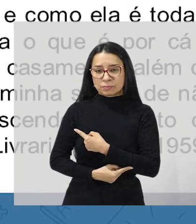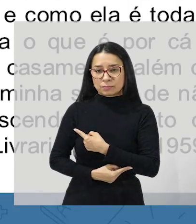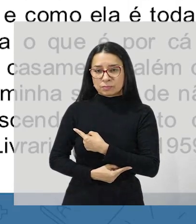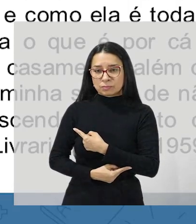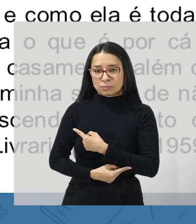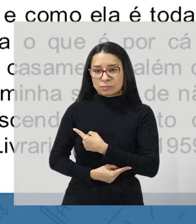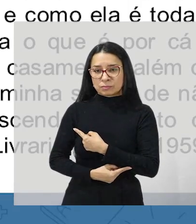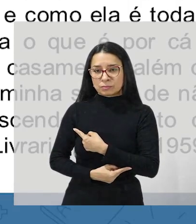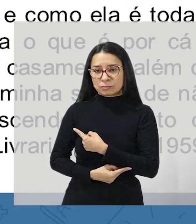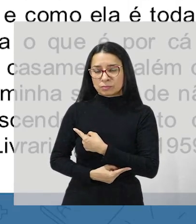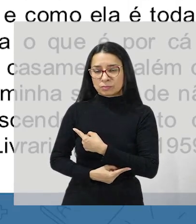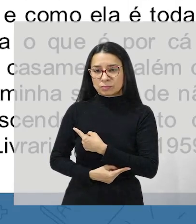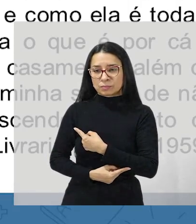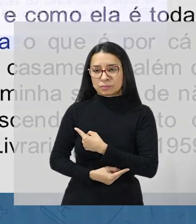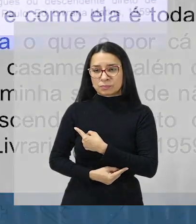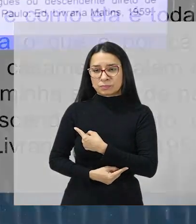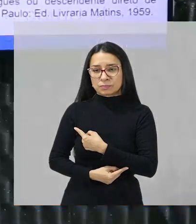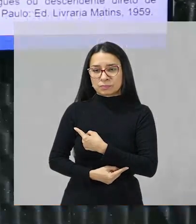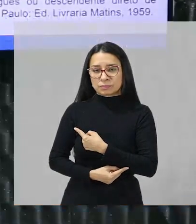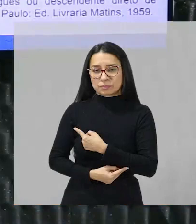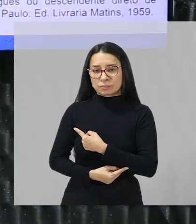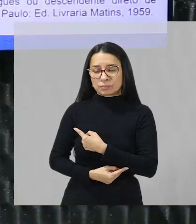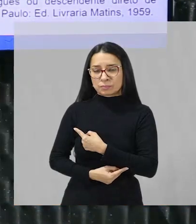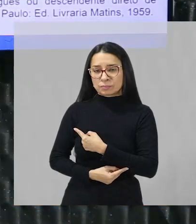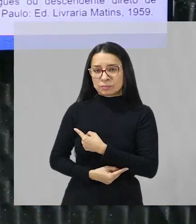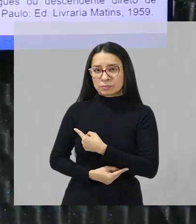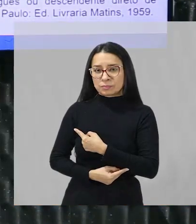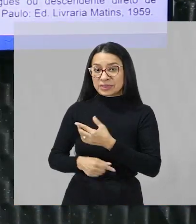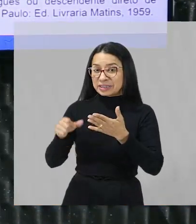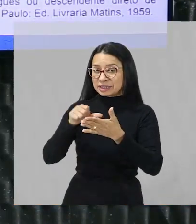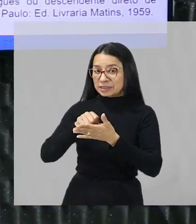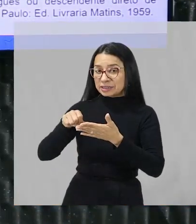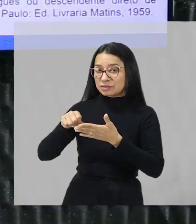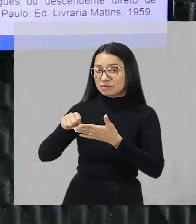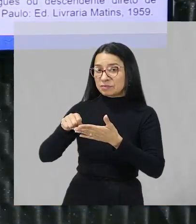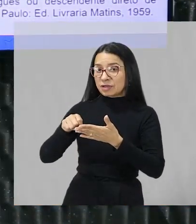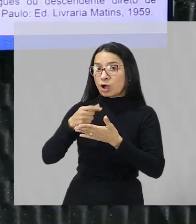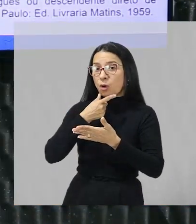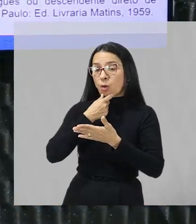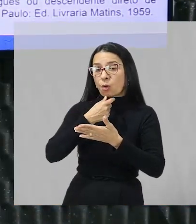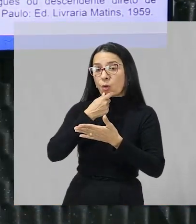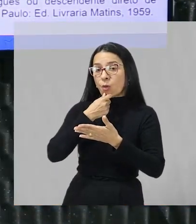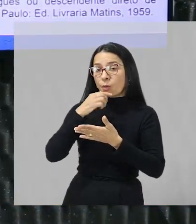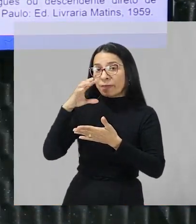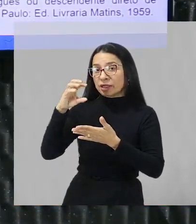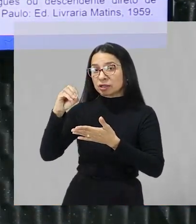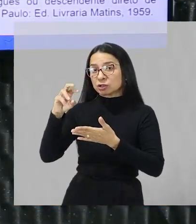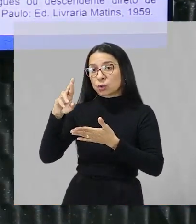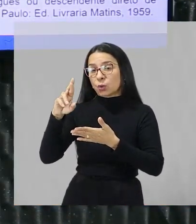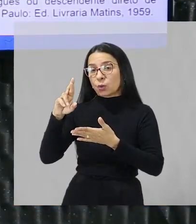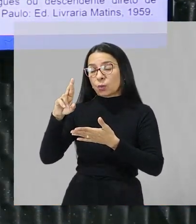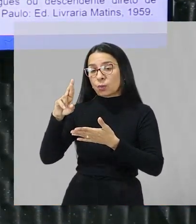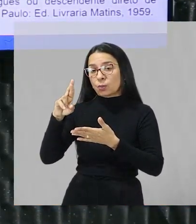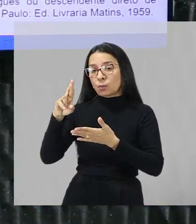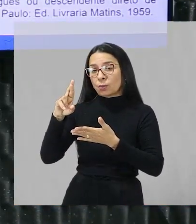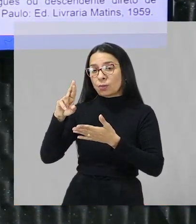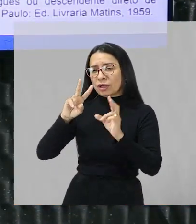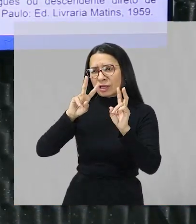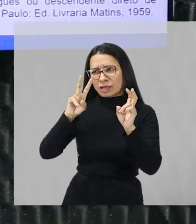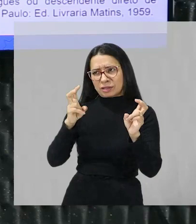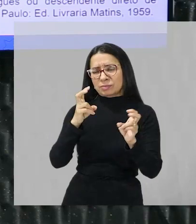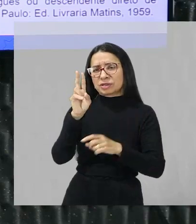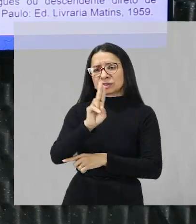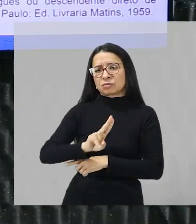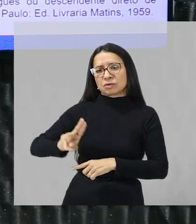O senhor é um homem de cor. Grifa, homem de cor. Essa expressão, muitas vezes, no século XIX, era